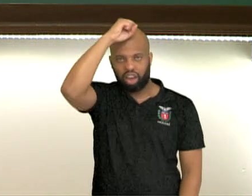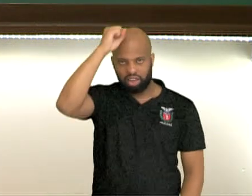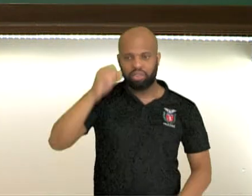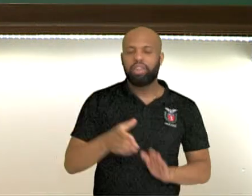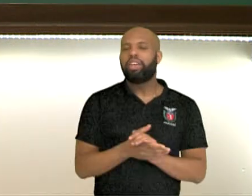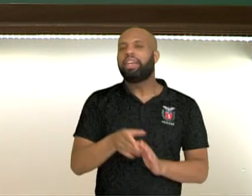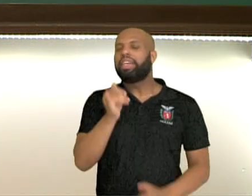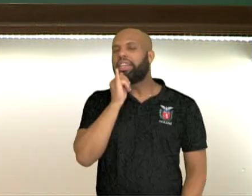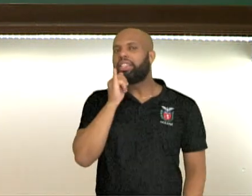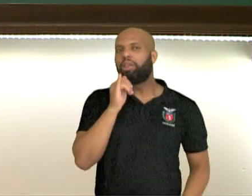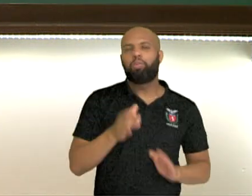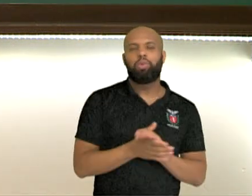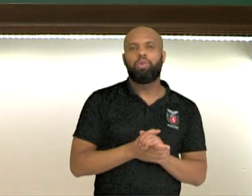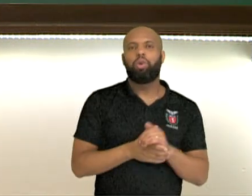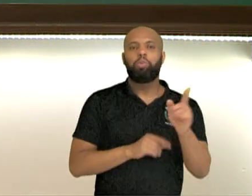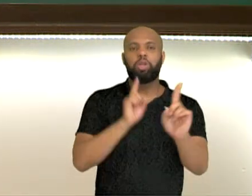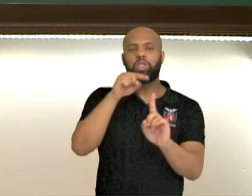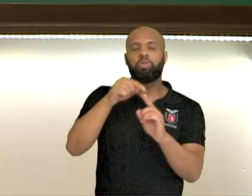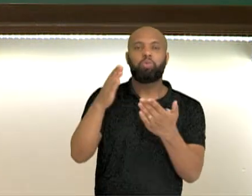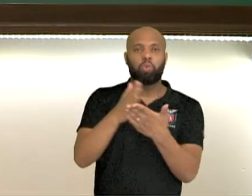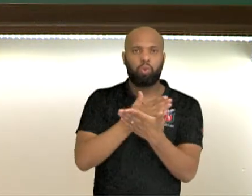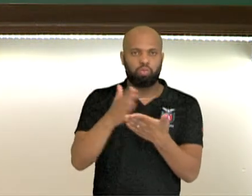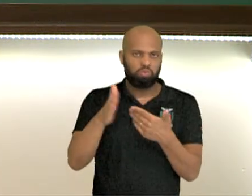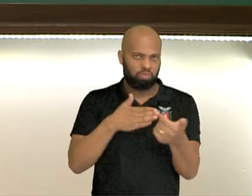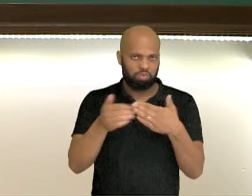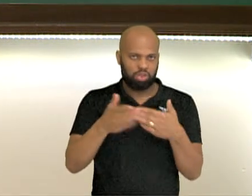qualquer religião é a bondade.